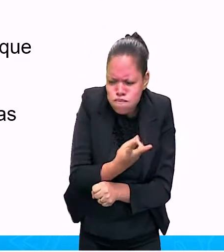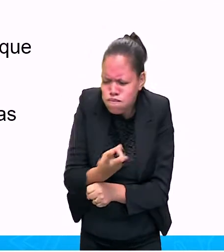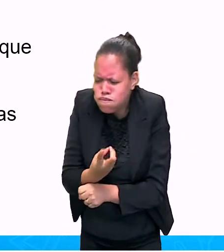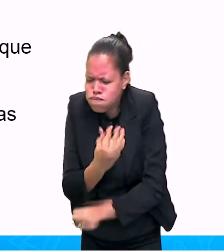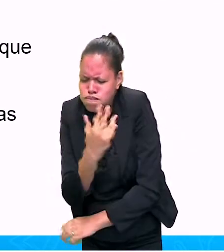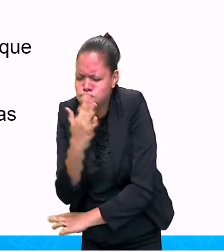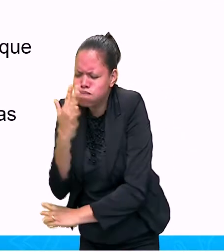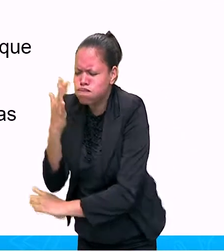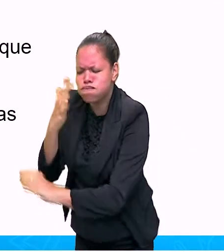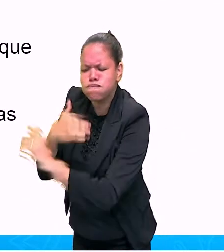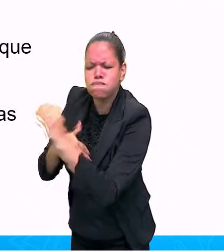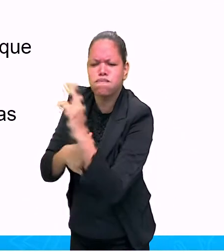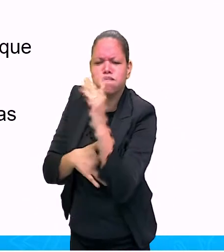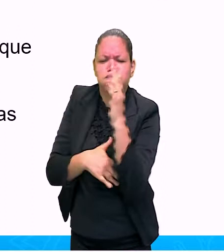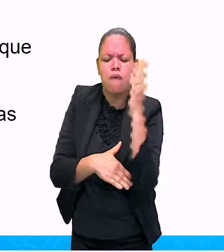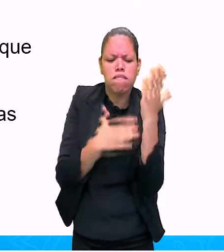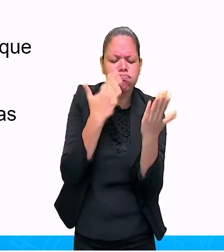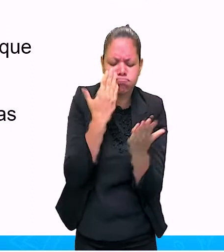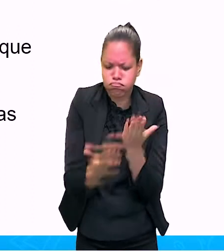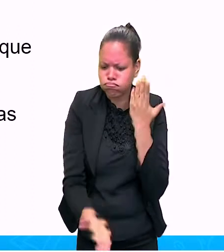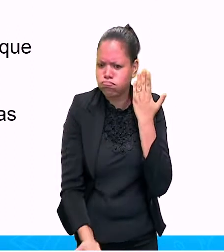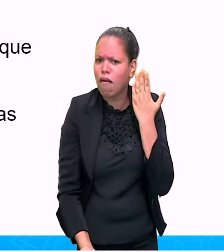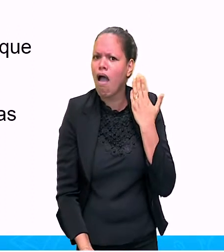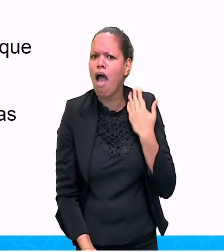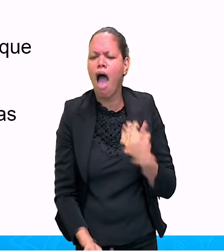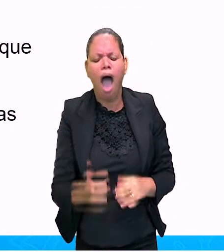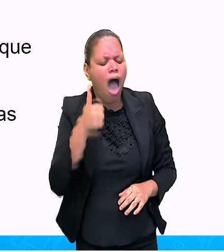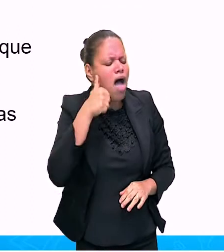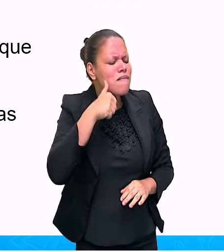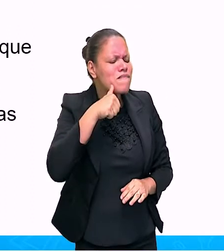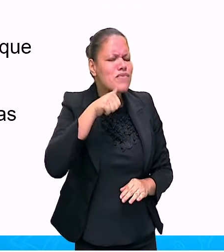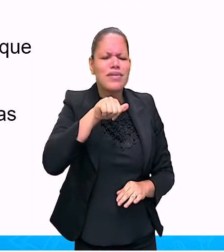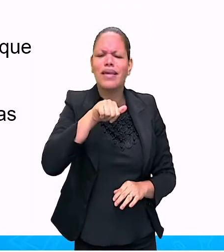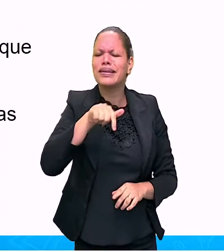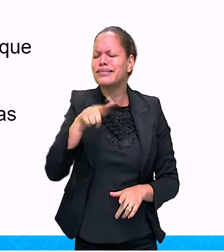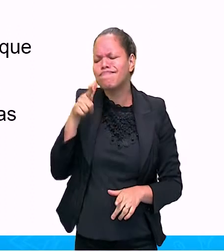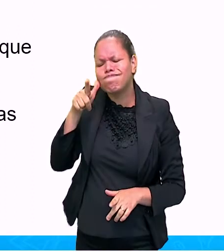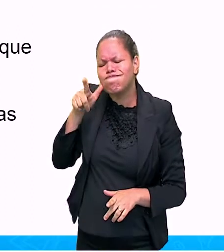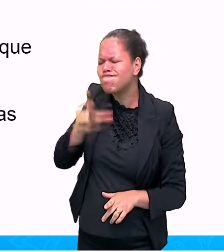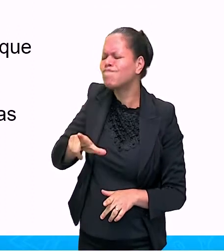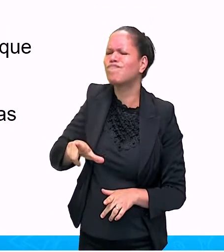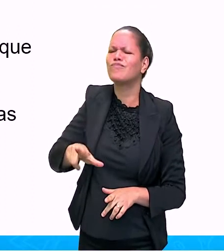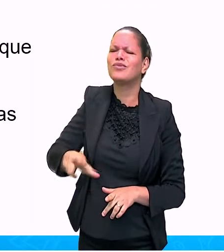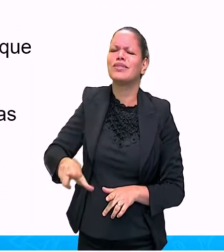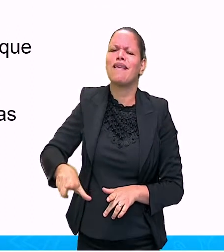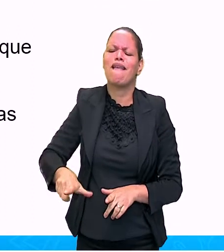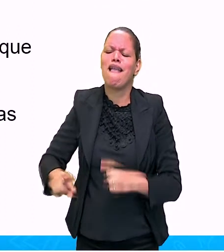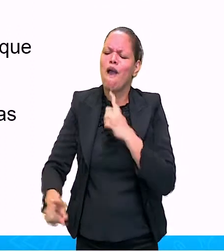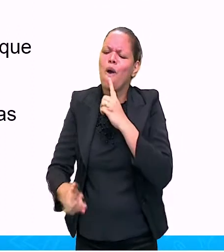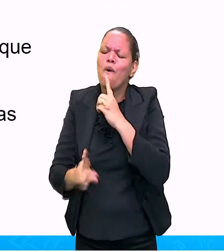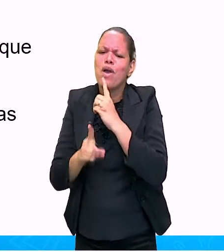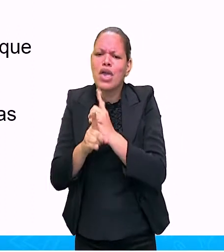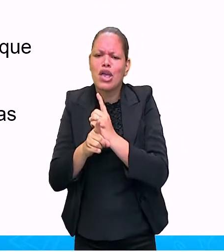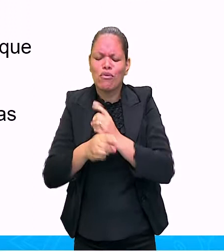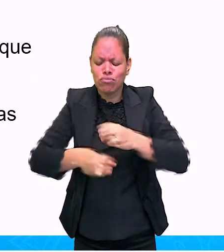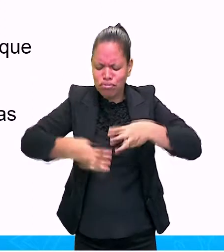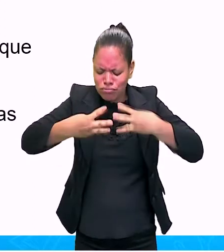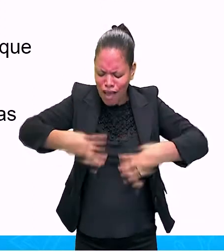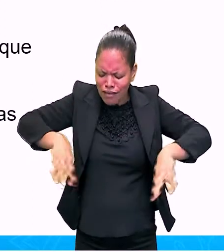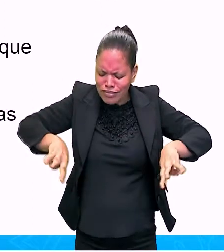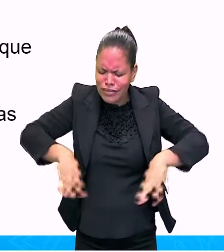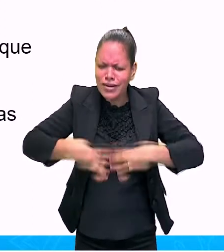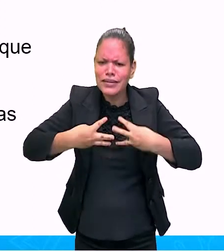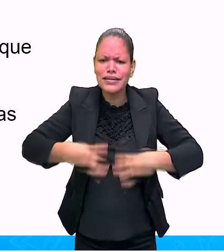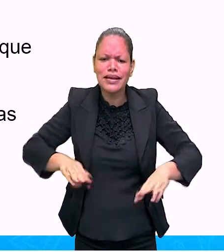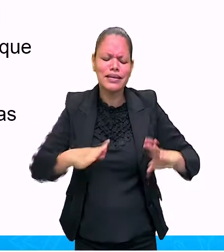na imensidão do escuro. As mulheres mal conseguiam encontrar as suas redes dentro das